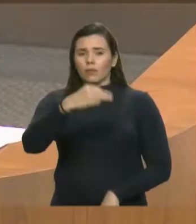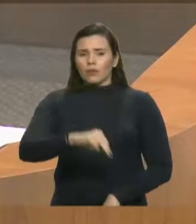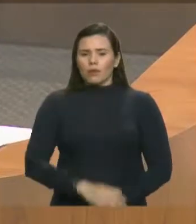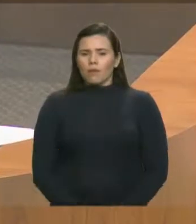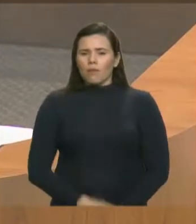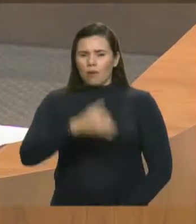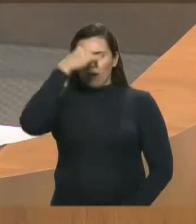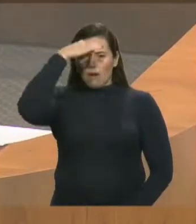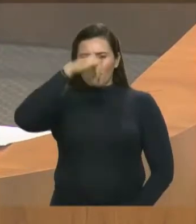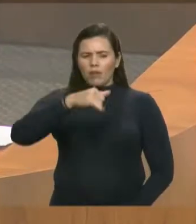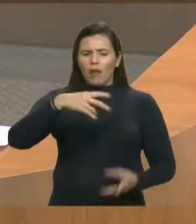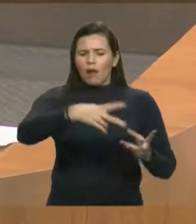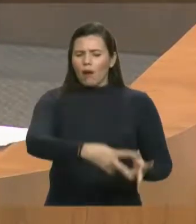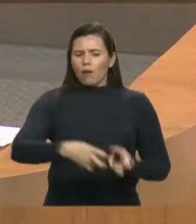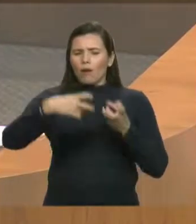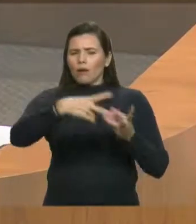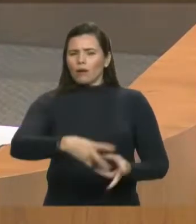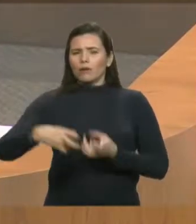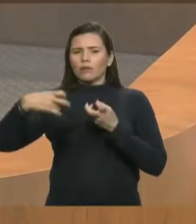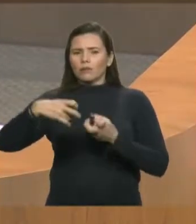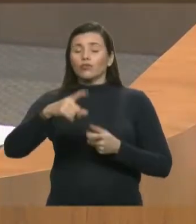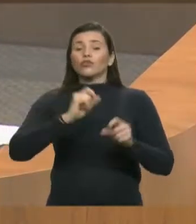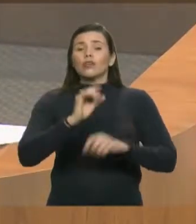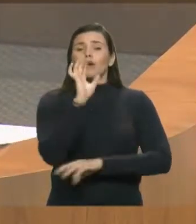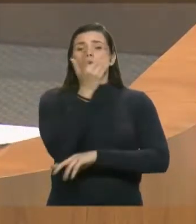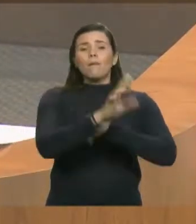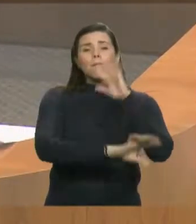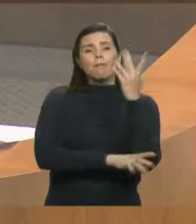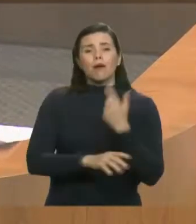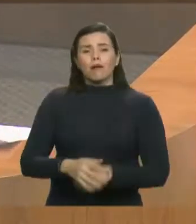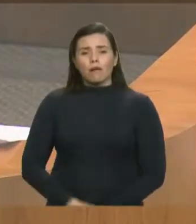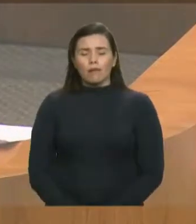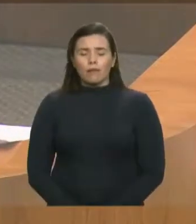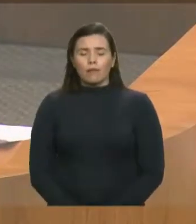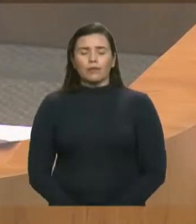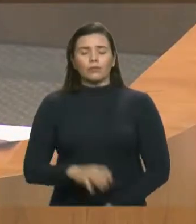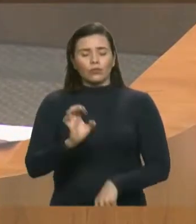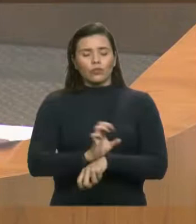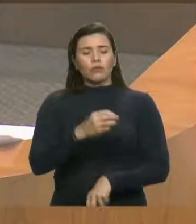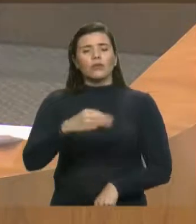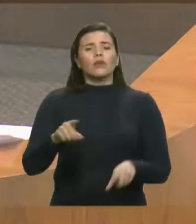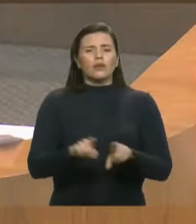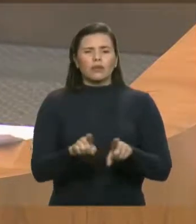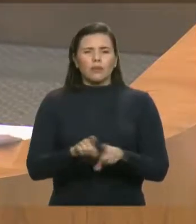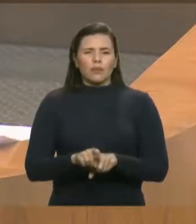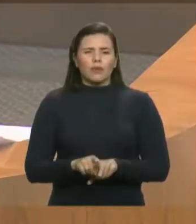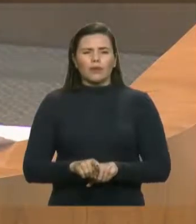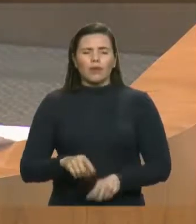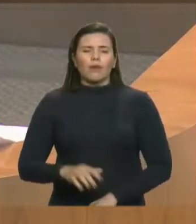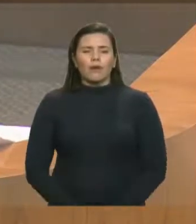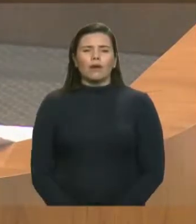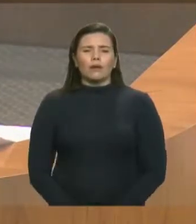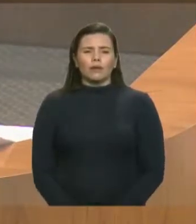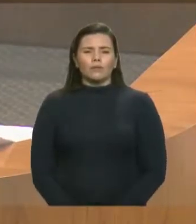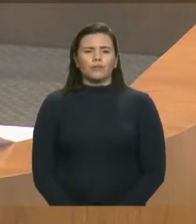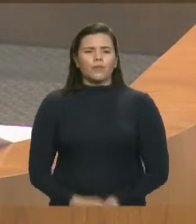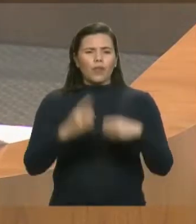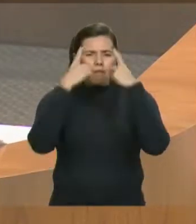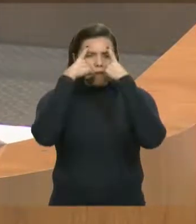a exploração de madeira no nosso Estado e o ataque a lideranças indígenas no nosso Estado.